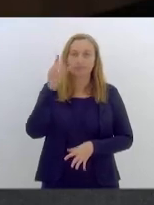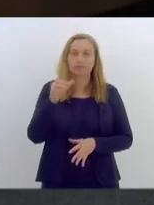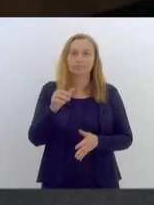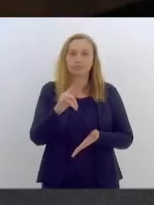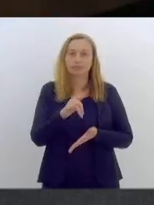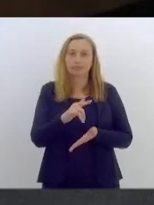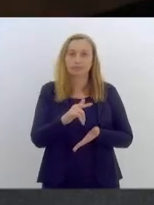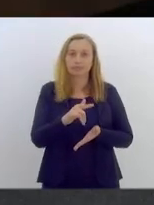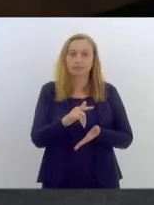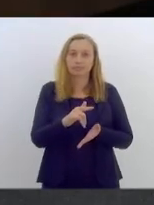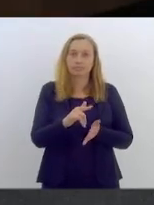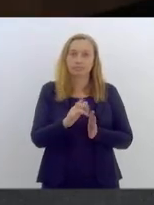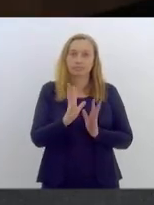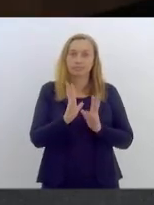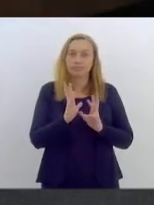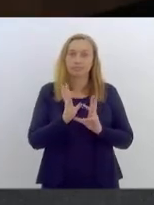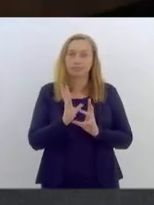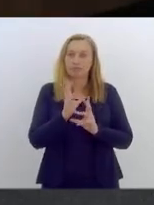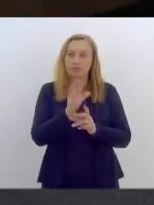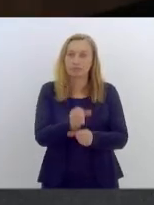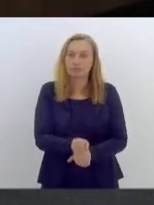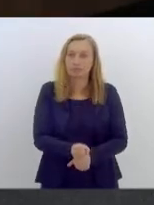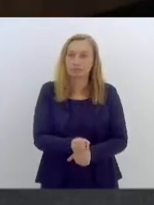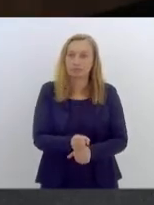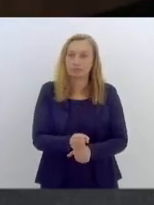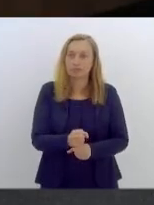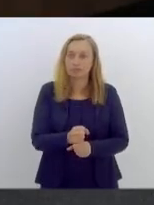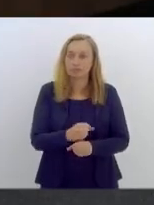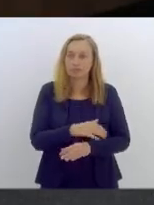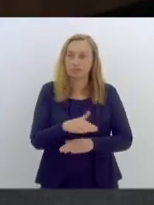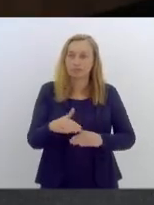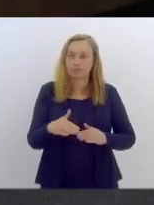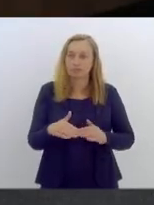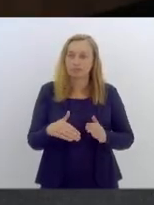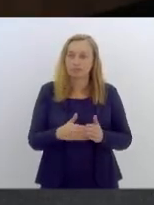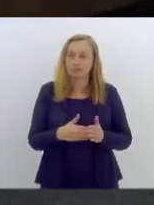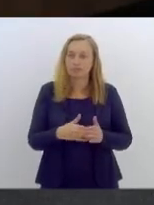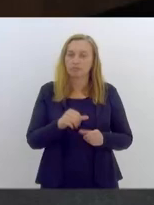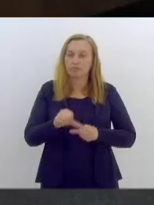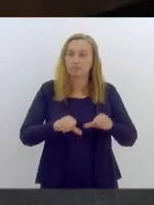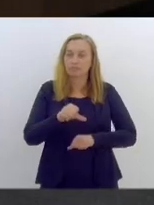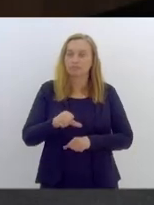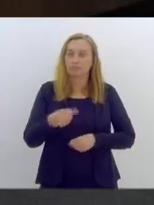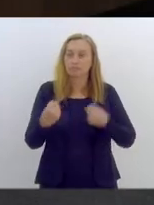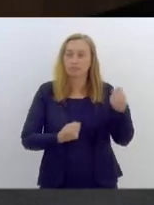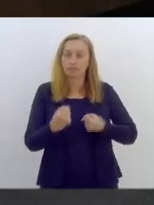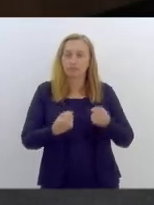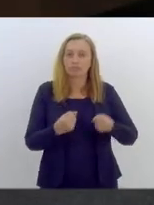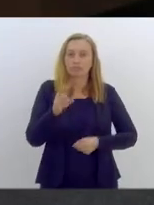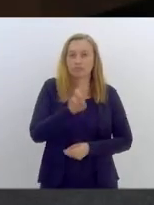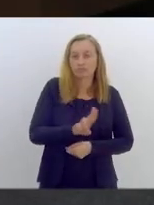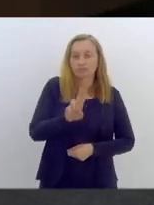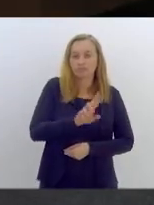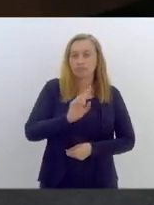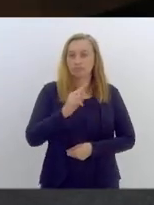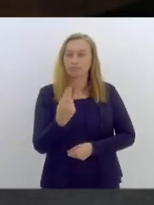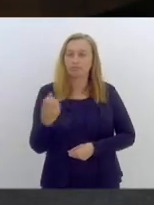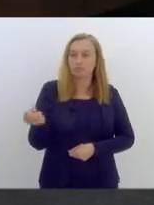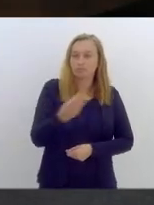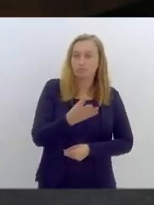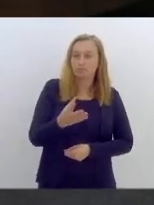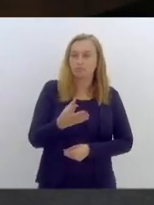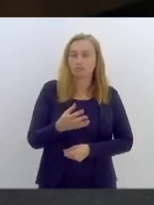vistoria completa na aquisição ou troca de veículo seminovo usado. Parecer da